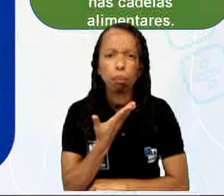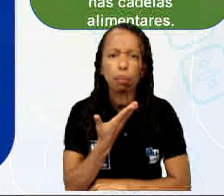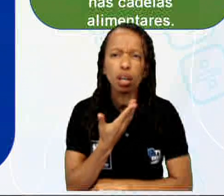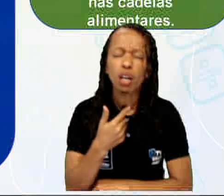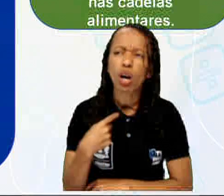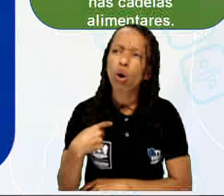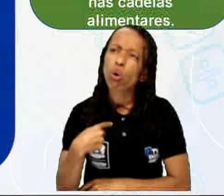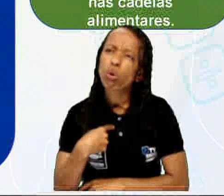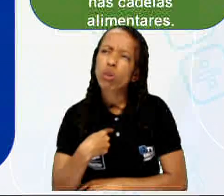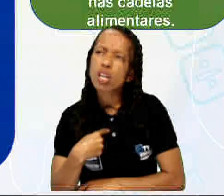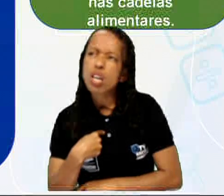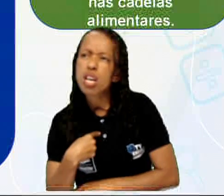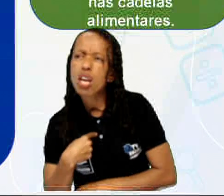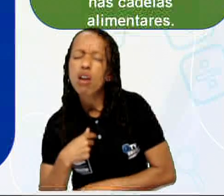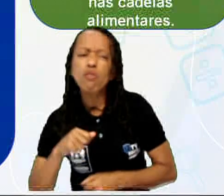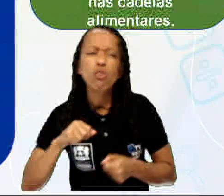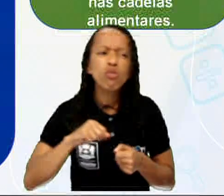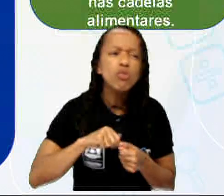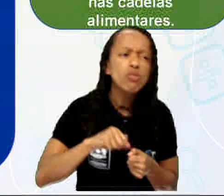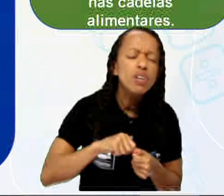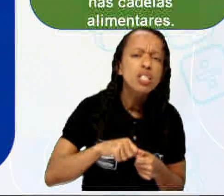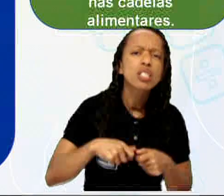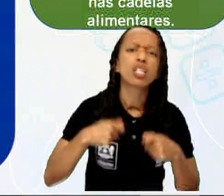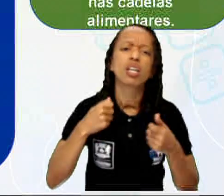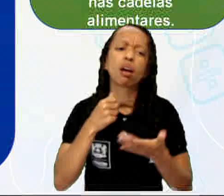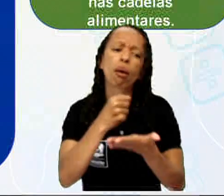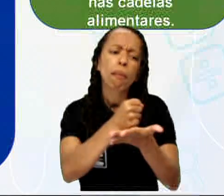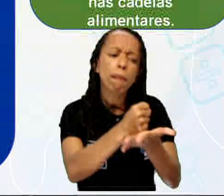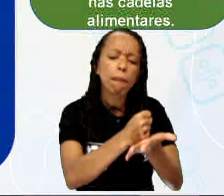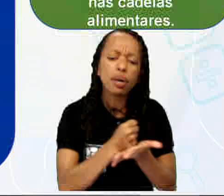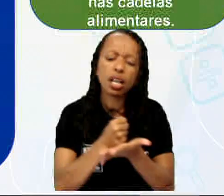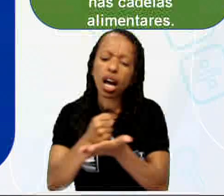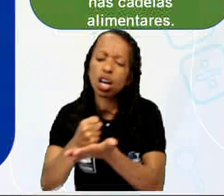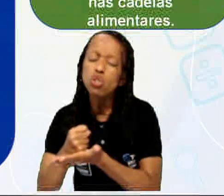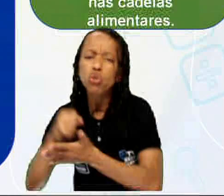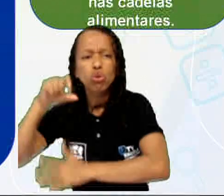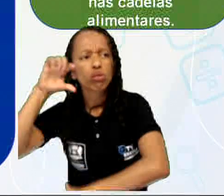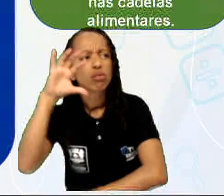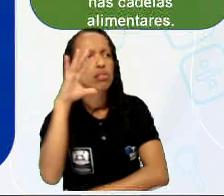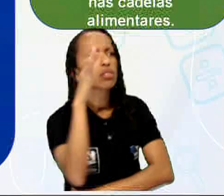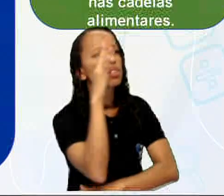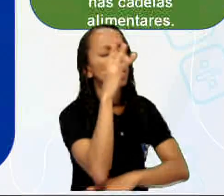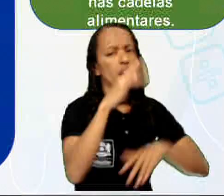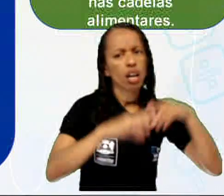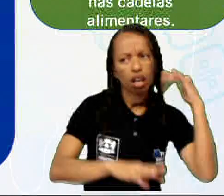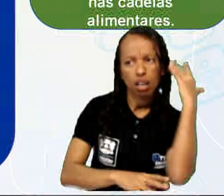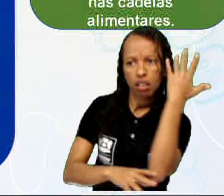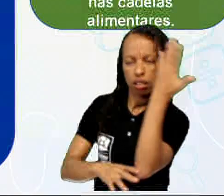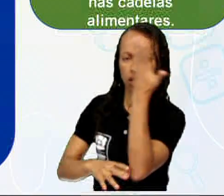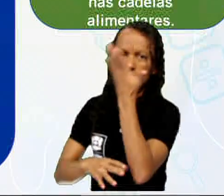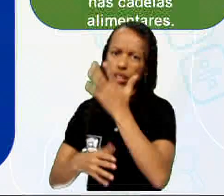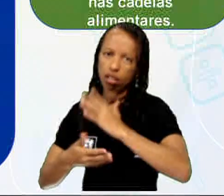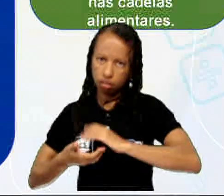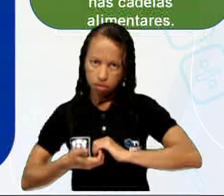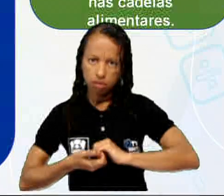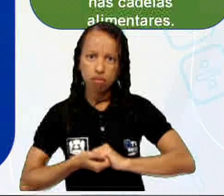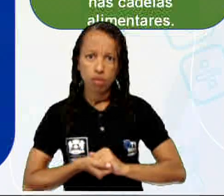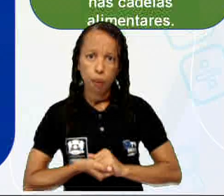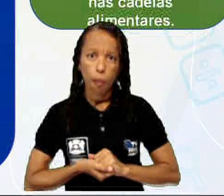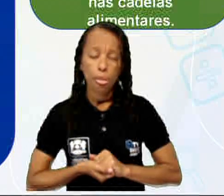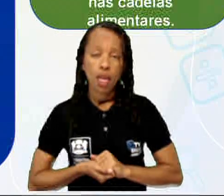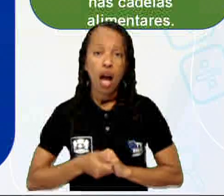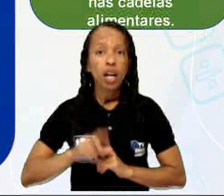estamos tomando para poder o ecossistema ele se manter equilibrado, porque no final